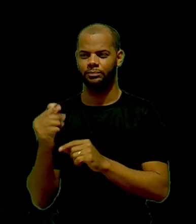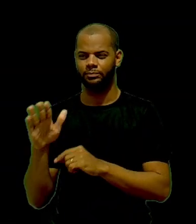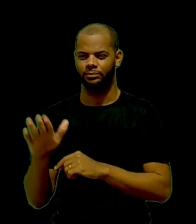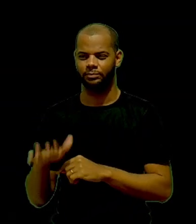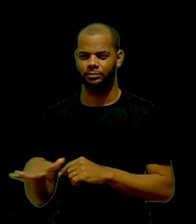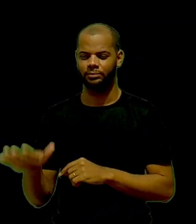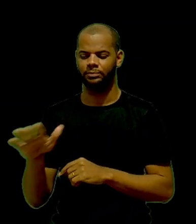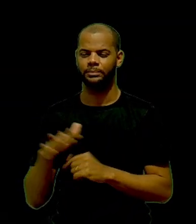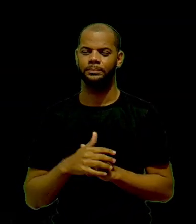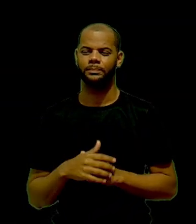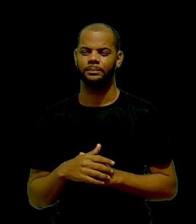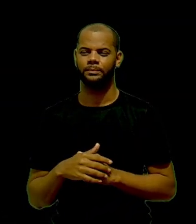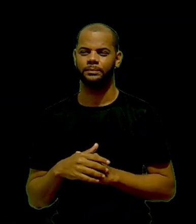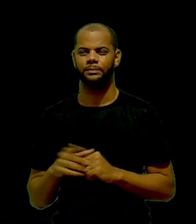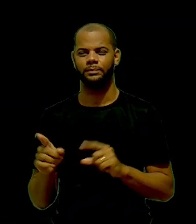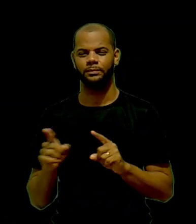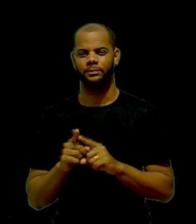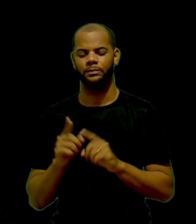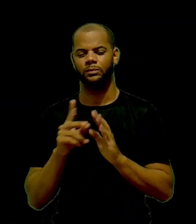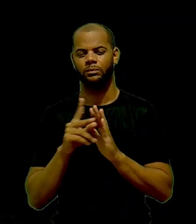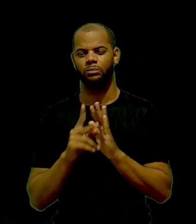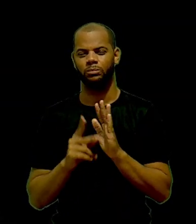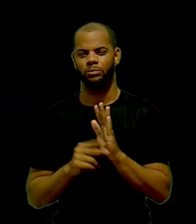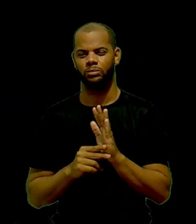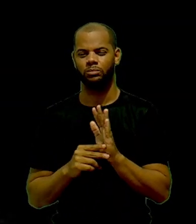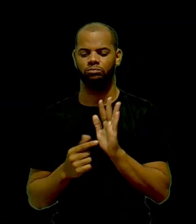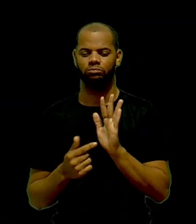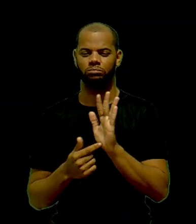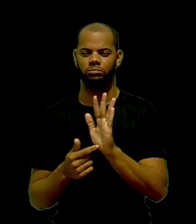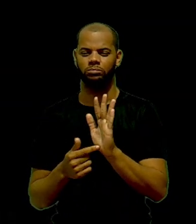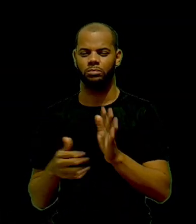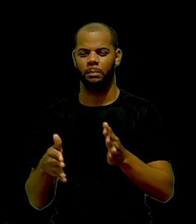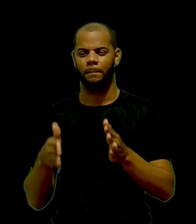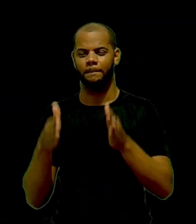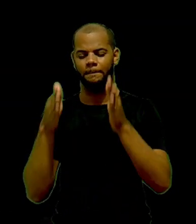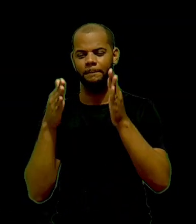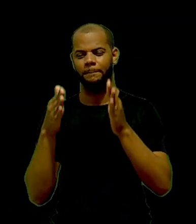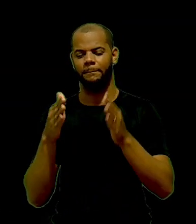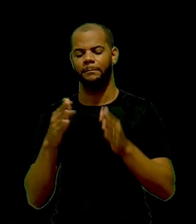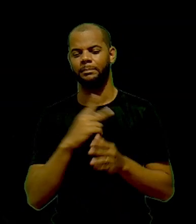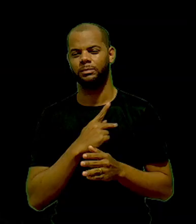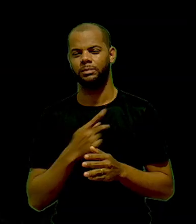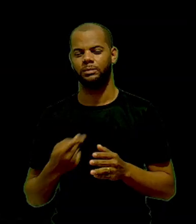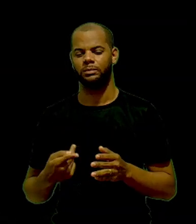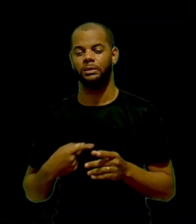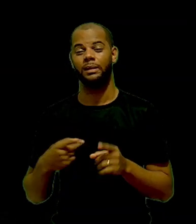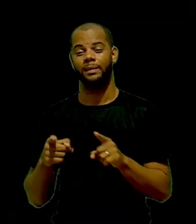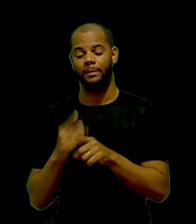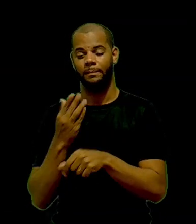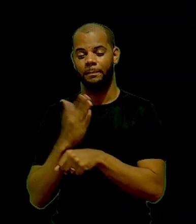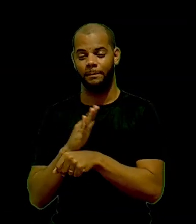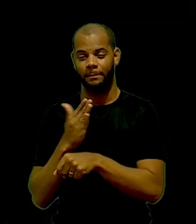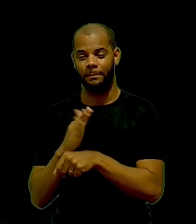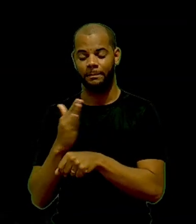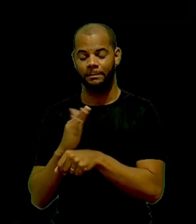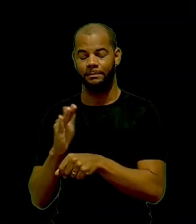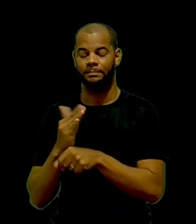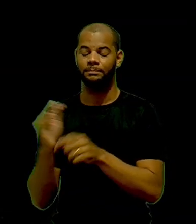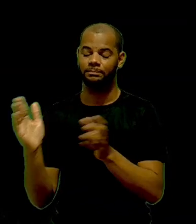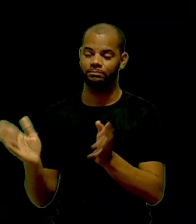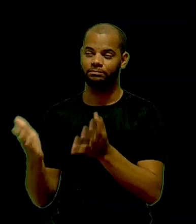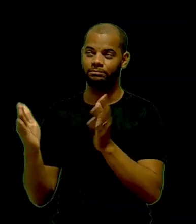energética, e alguns projetos demonstrativos em prédios públicos. Capacitação também dos instaladores, que